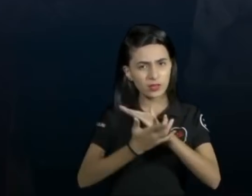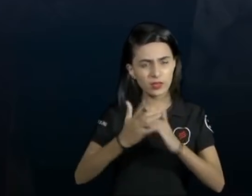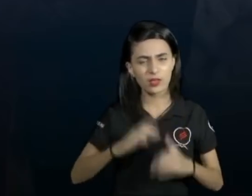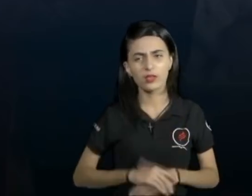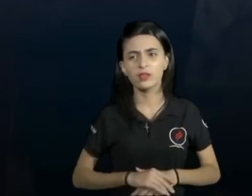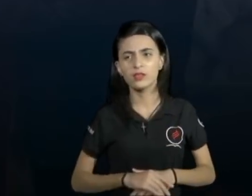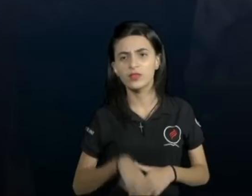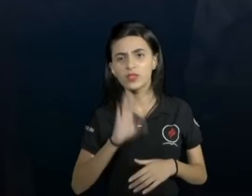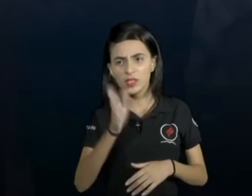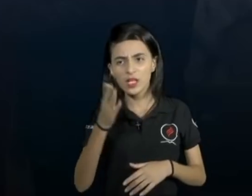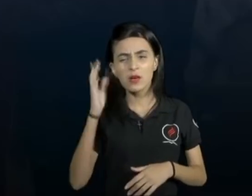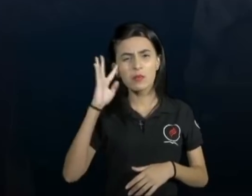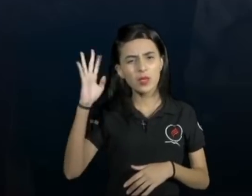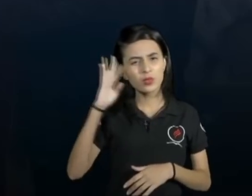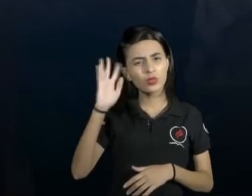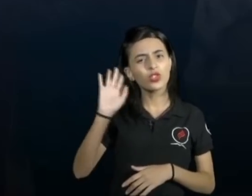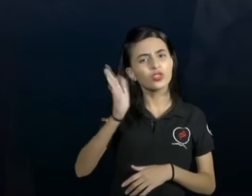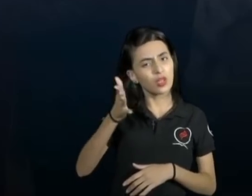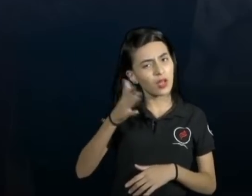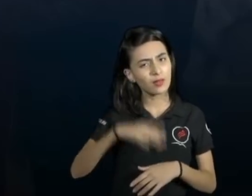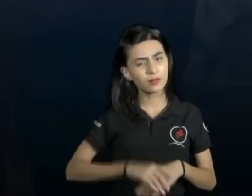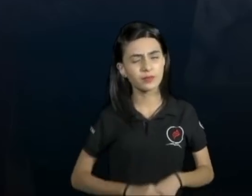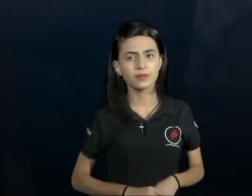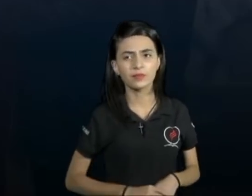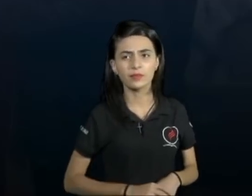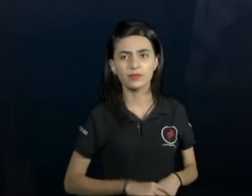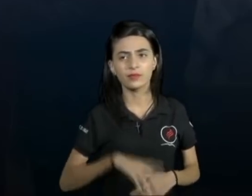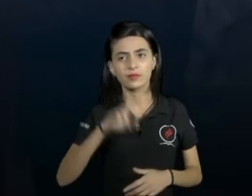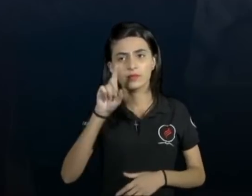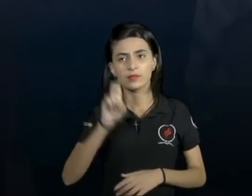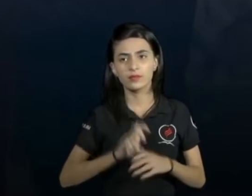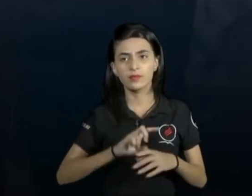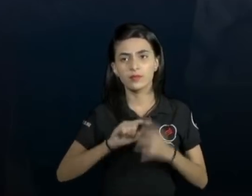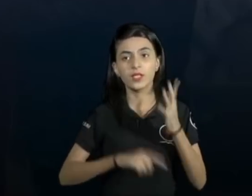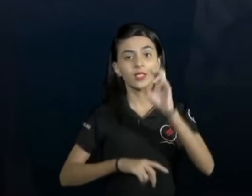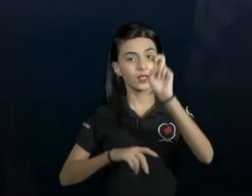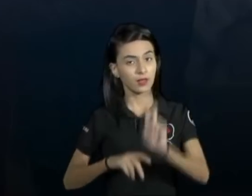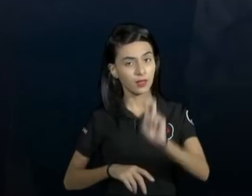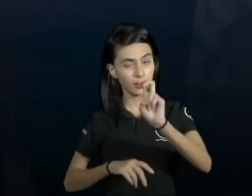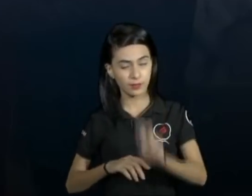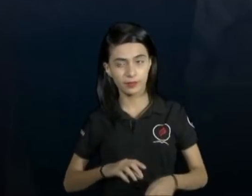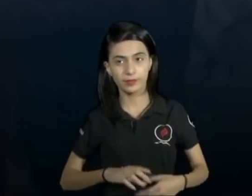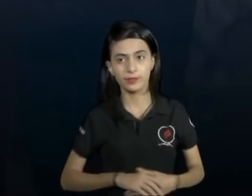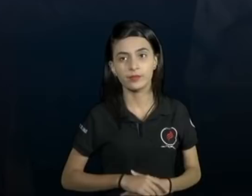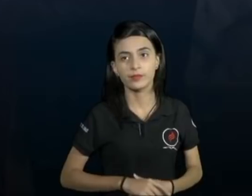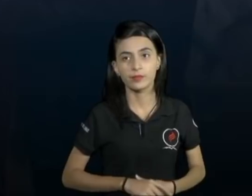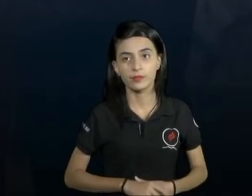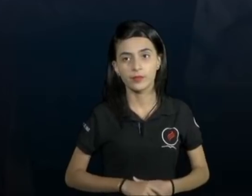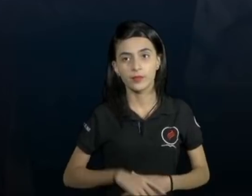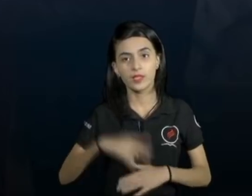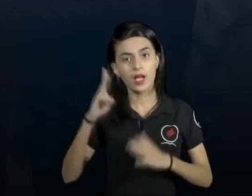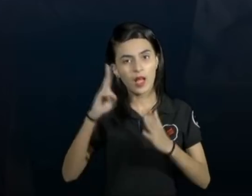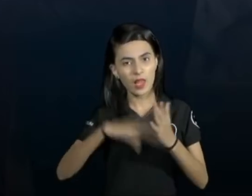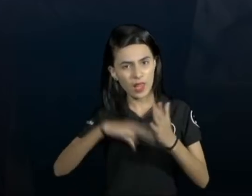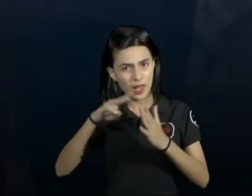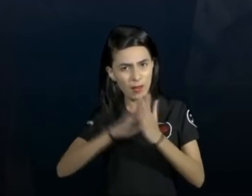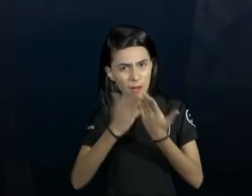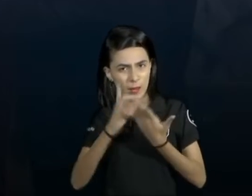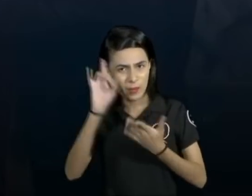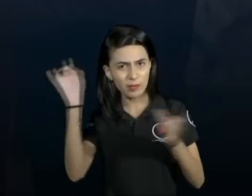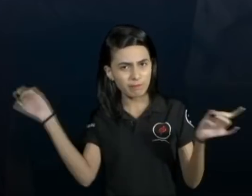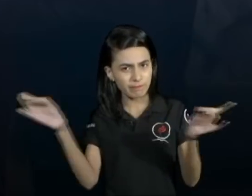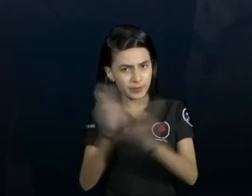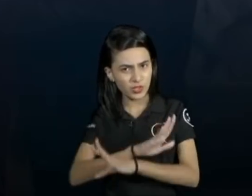ou seja parou para pensar nisso quinta se você já leu a Bíblia toda